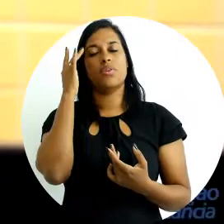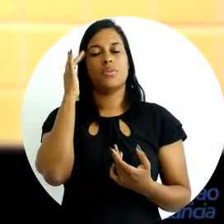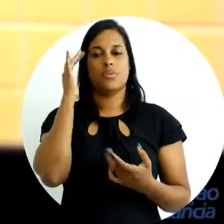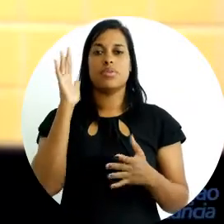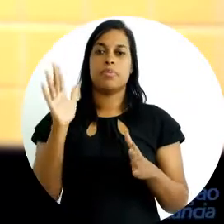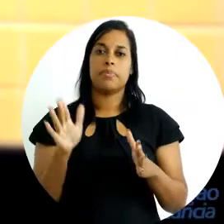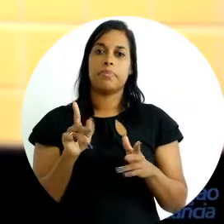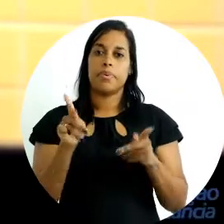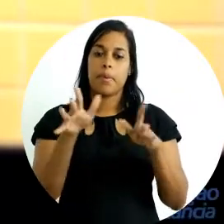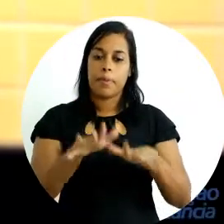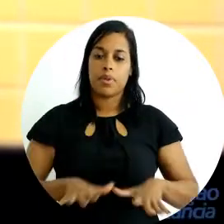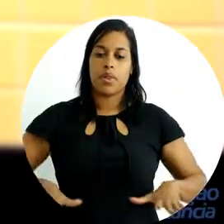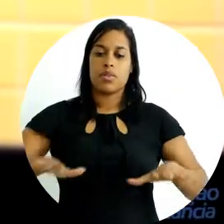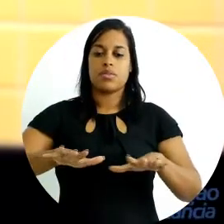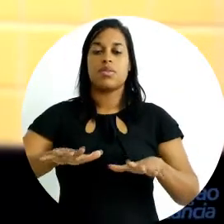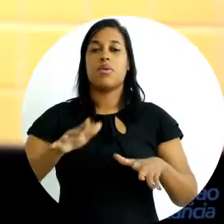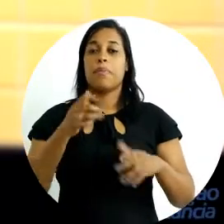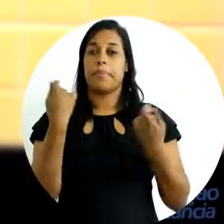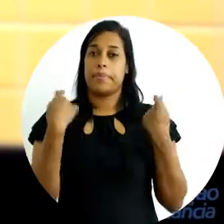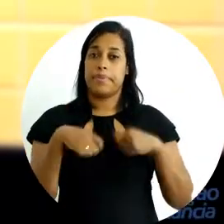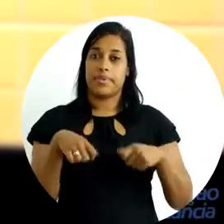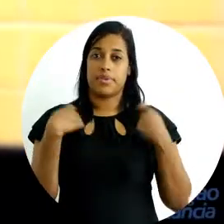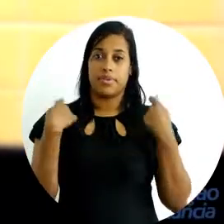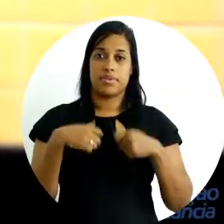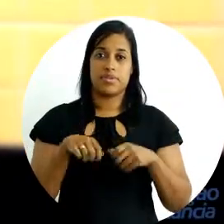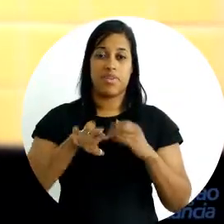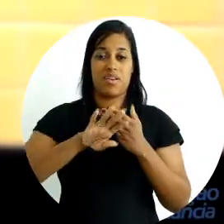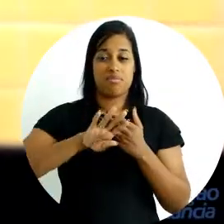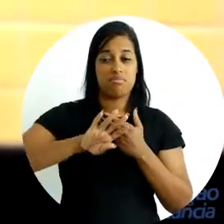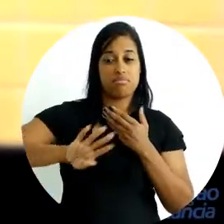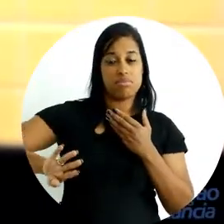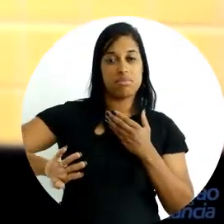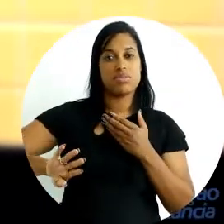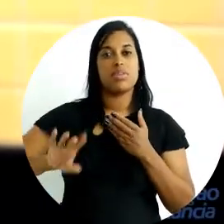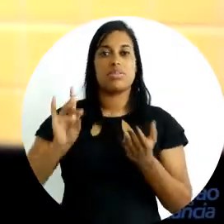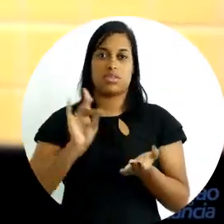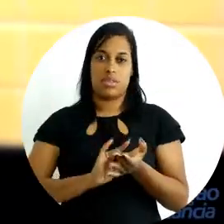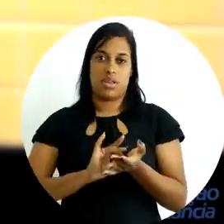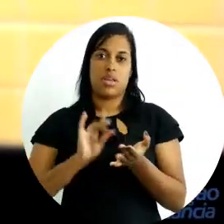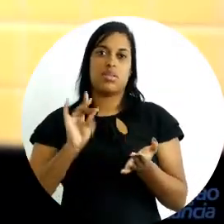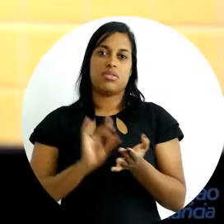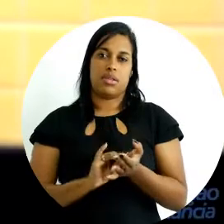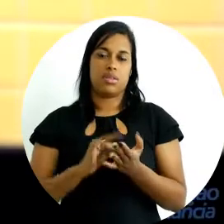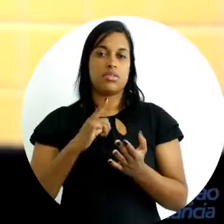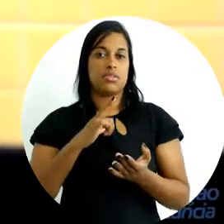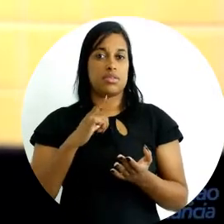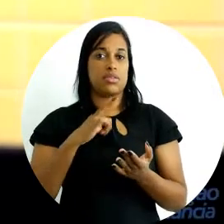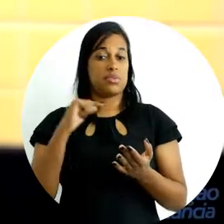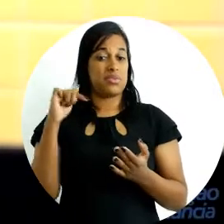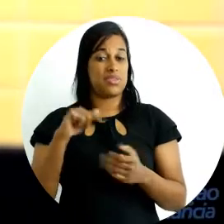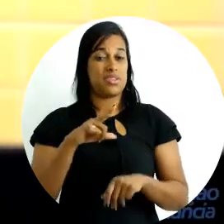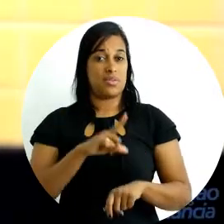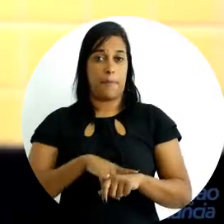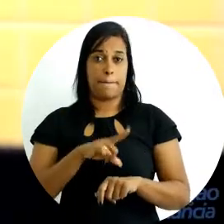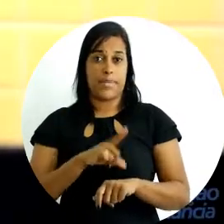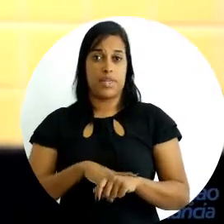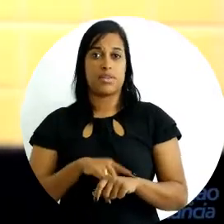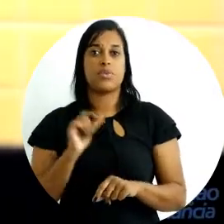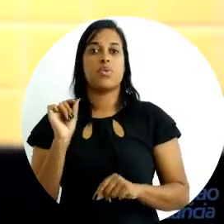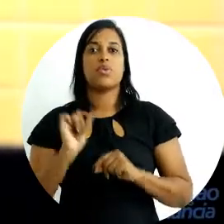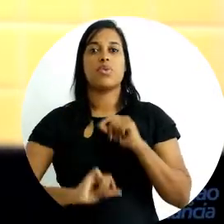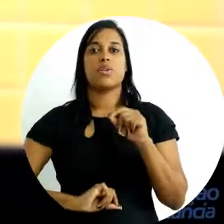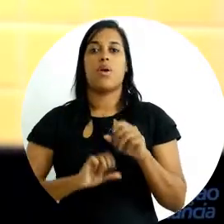povo, a classe popular, ela estava extremamente distante dessa realidade. O que tínhamos nesse